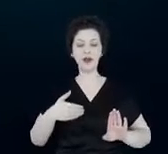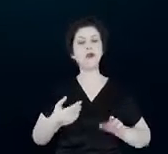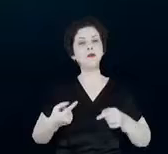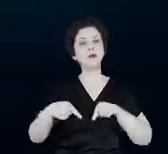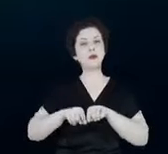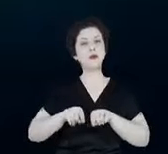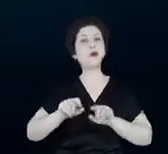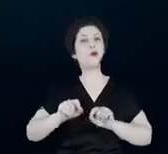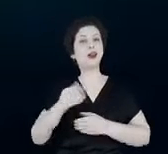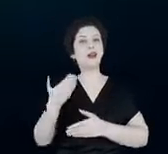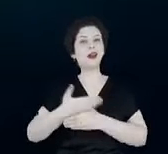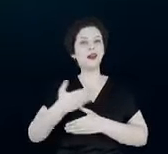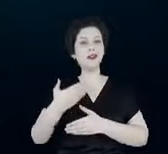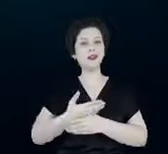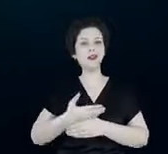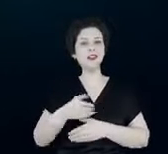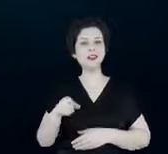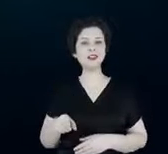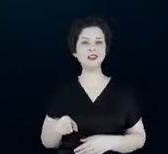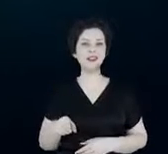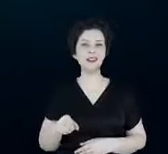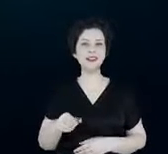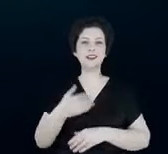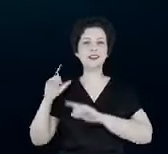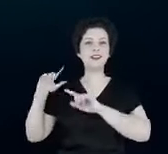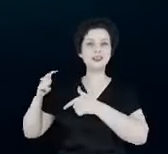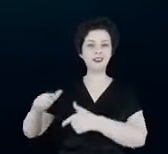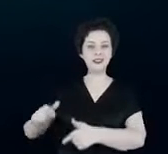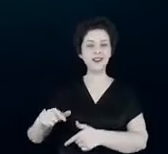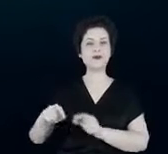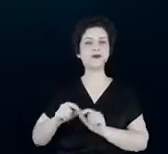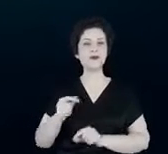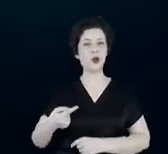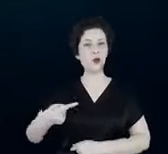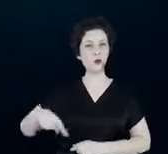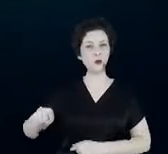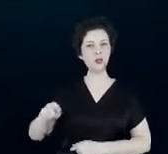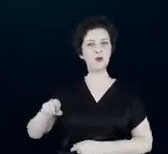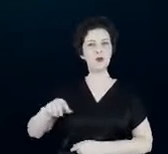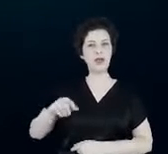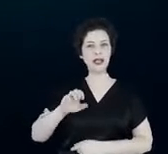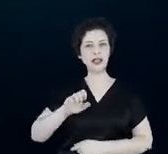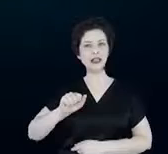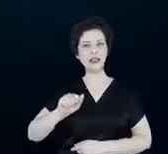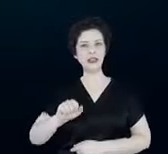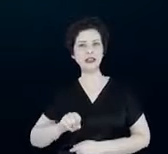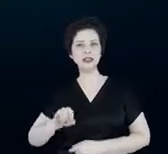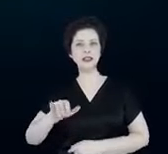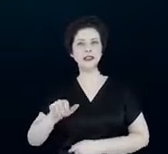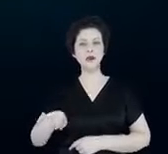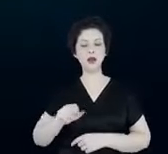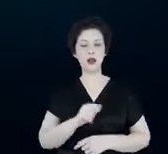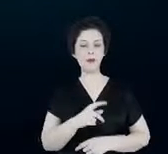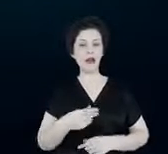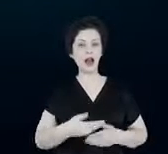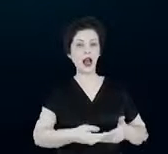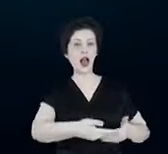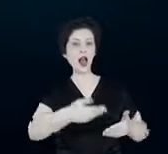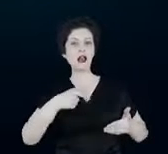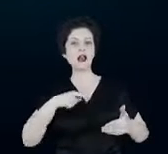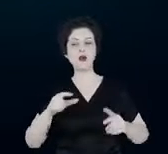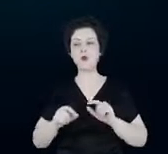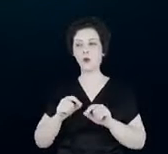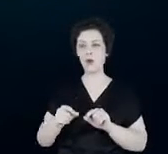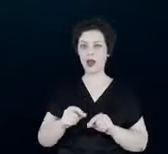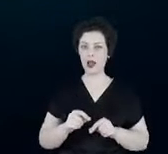e também é outra indústria muito tradicional a gente tá falando que a última inovação antes de você pedir um carro por aplicativo né tinha